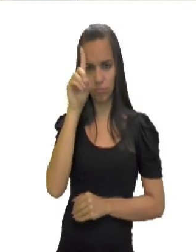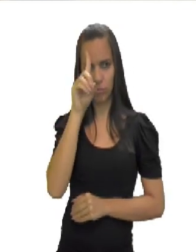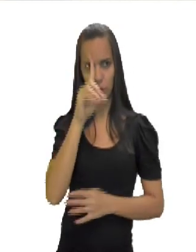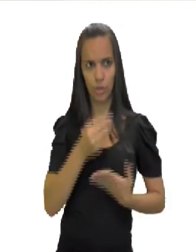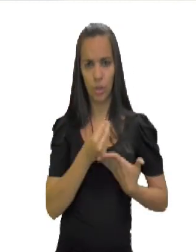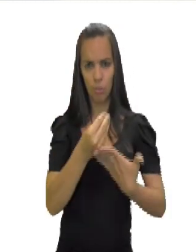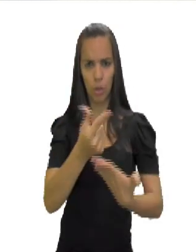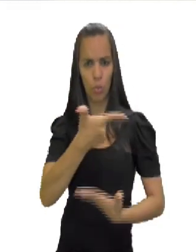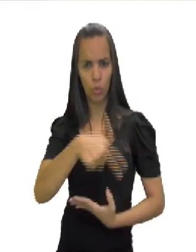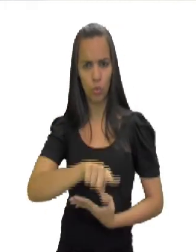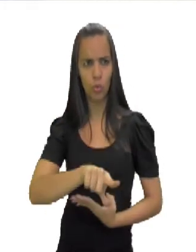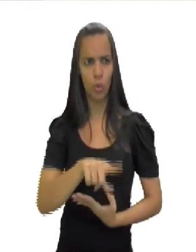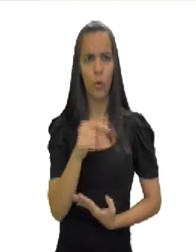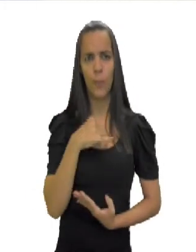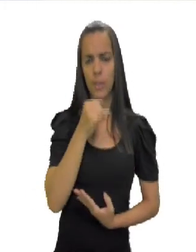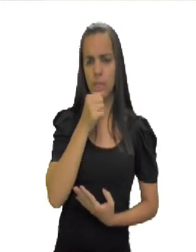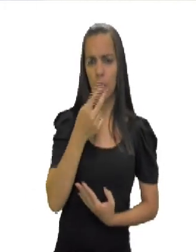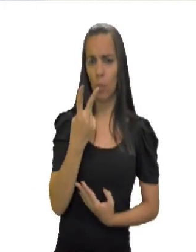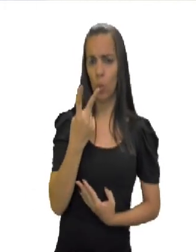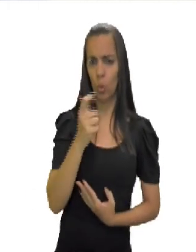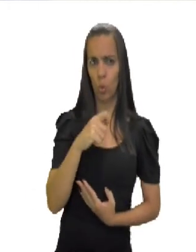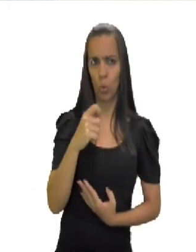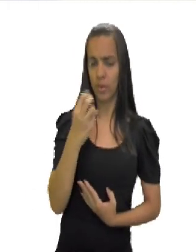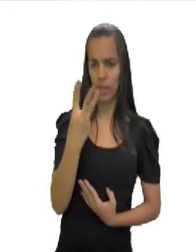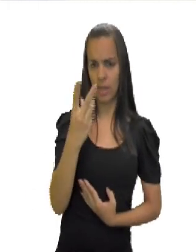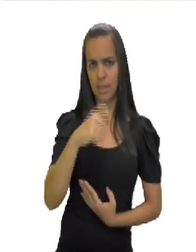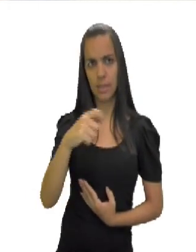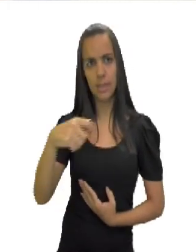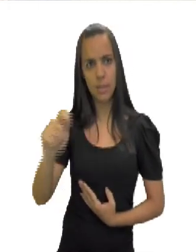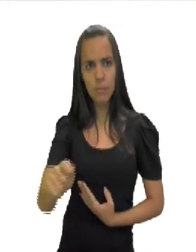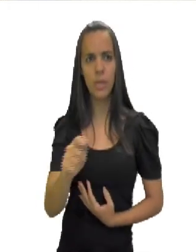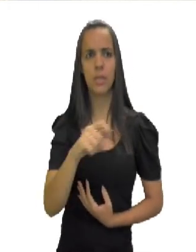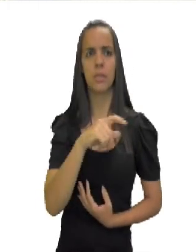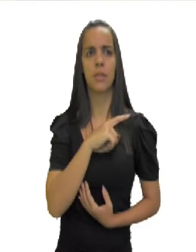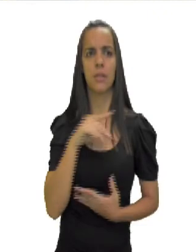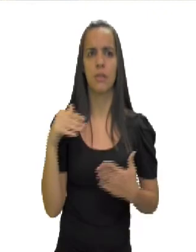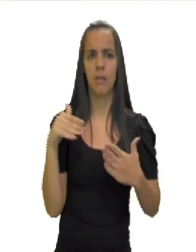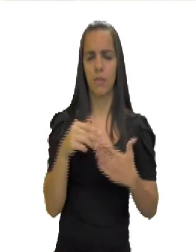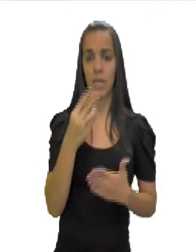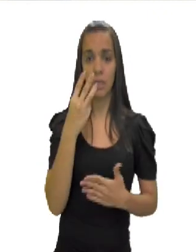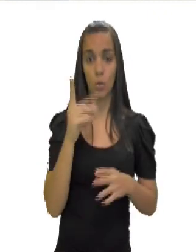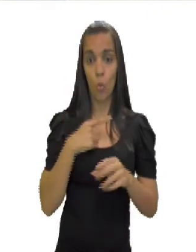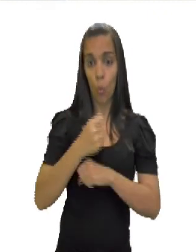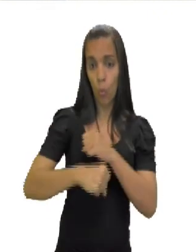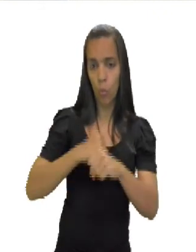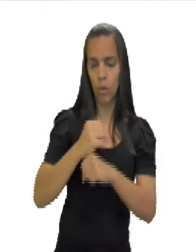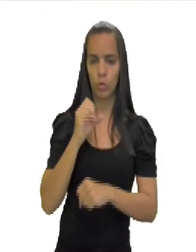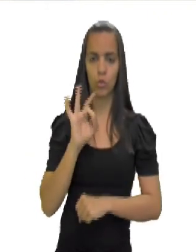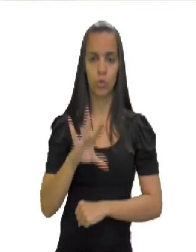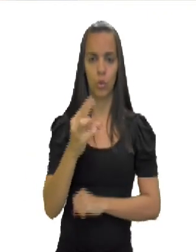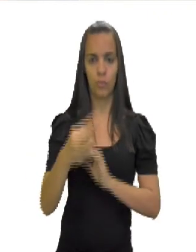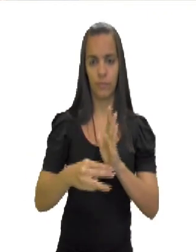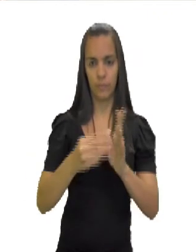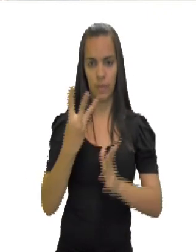outra, com máximo de 3 doações no período de 1 ano.